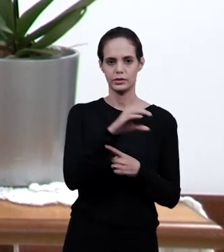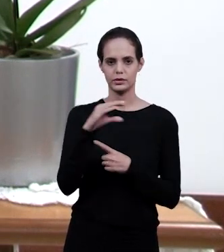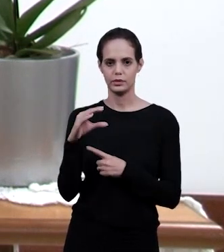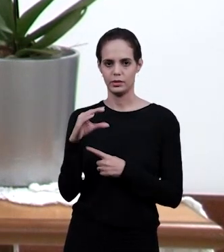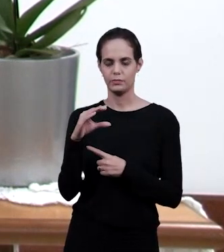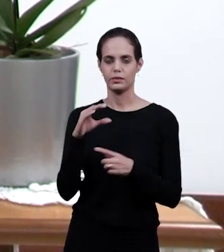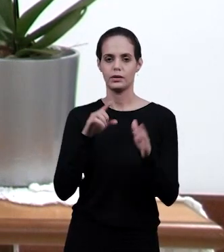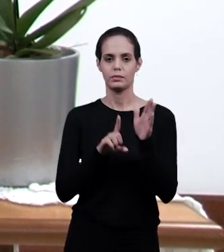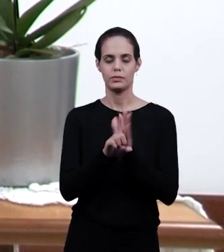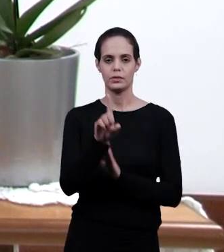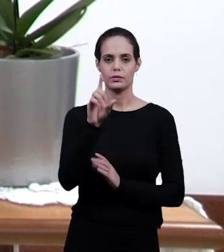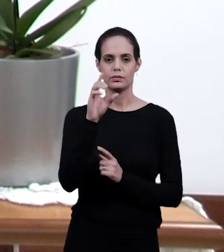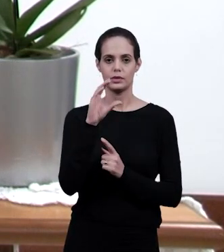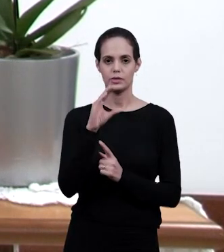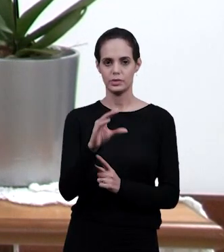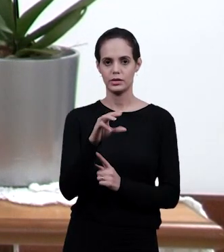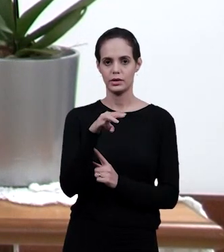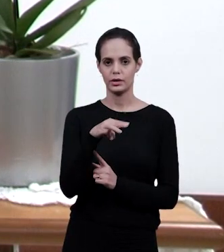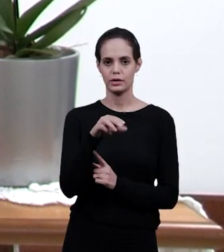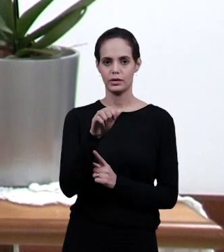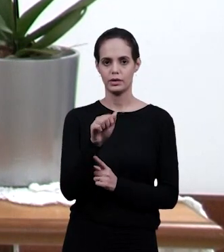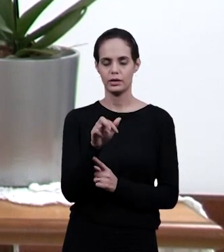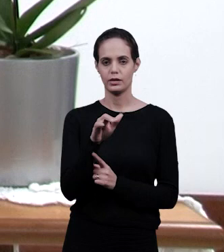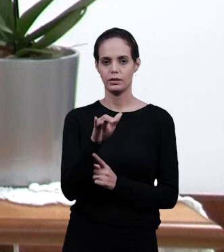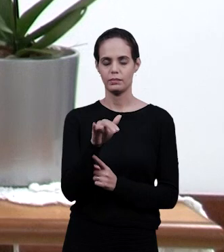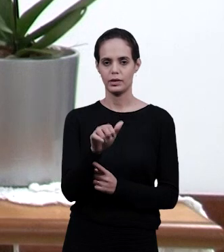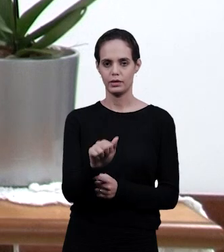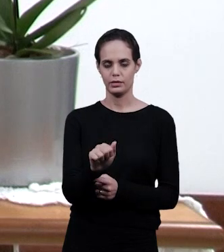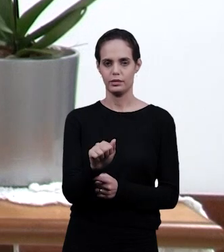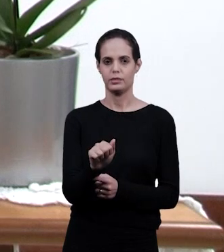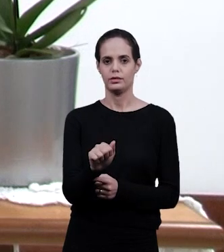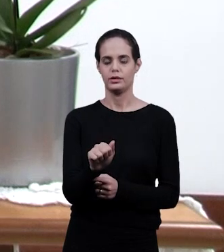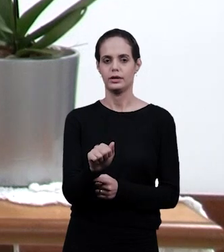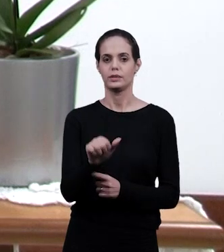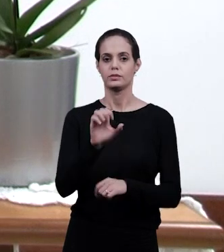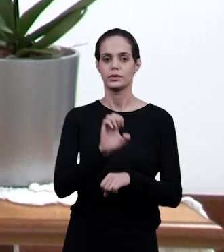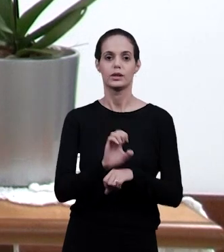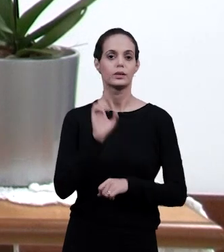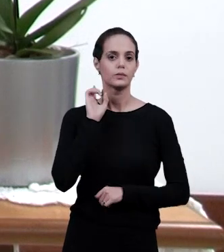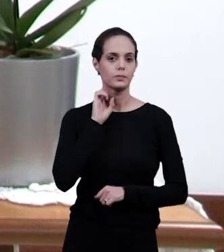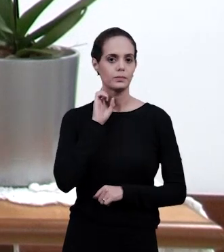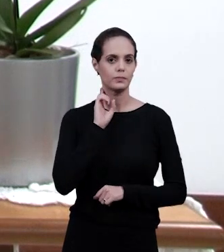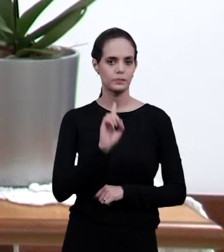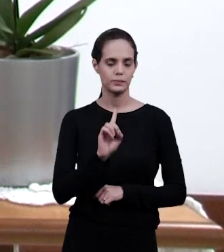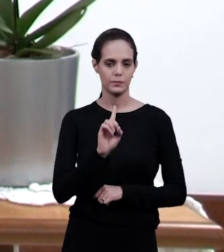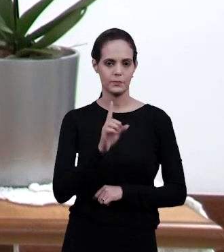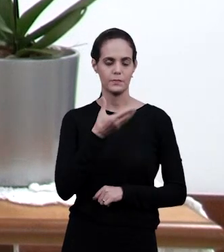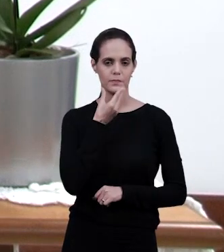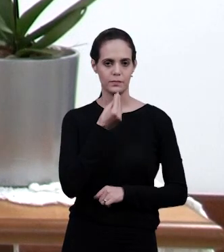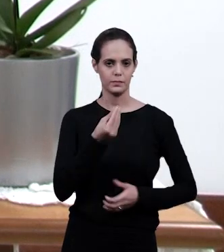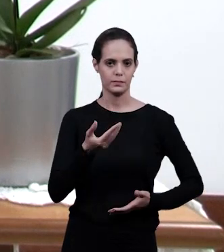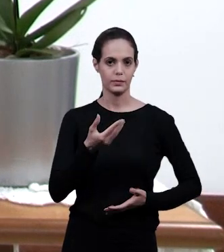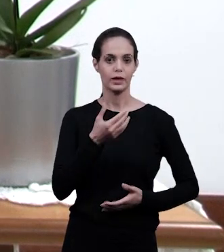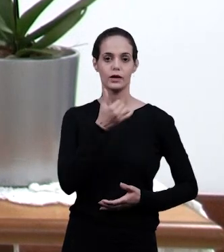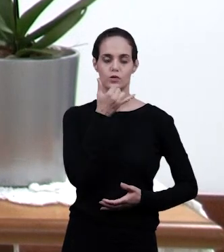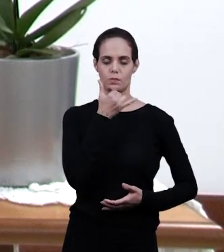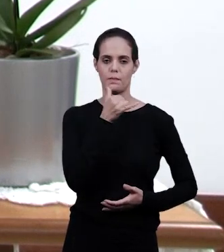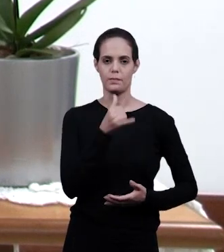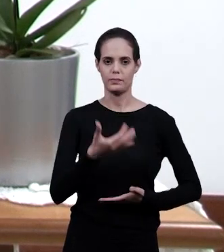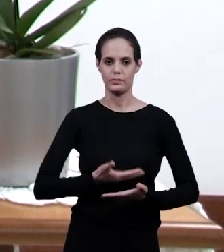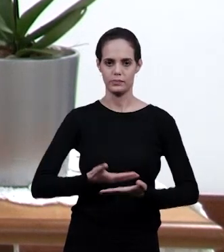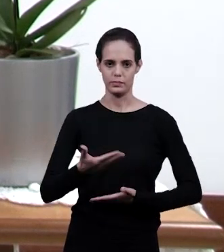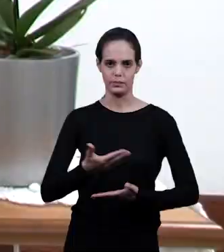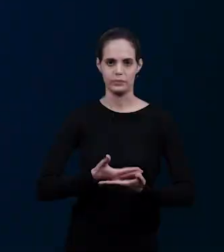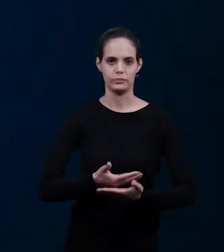Blumenau, Santa Catarina. E a pergunta C, Maria Lúcia Mansur, de Belo Horizonte, uma senhora.